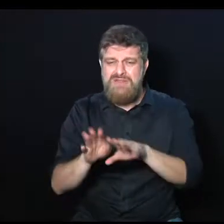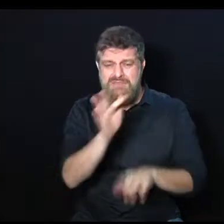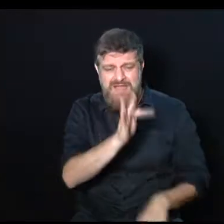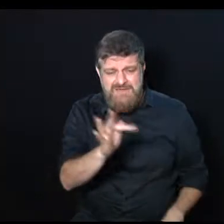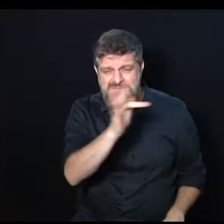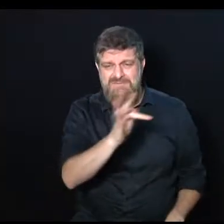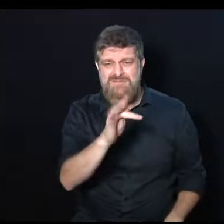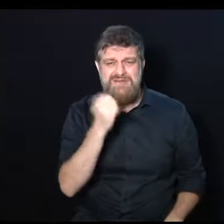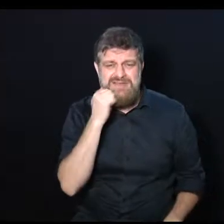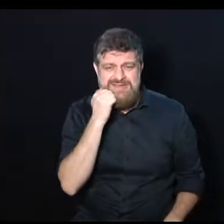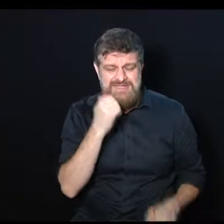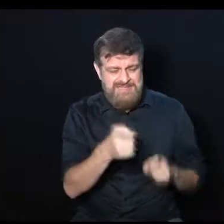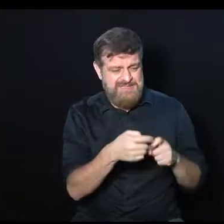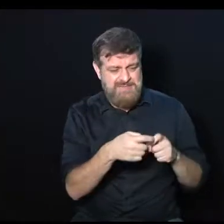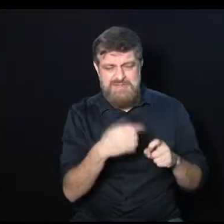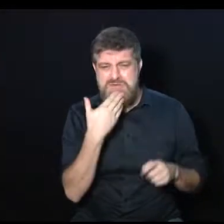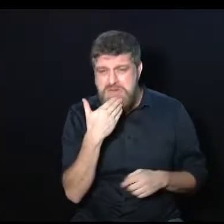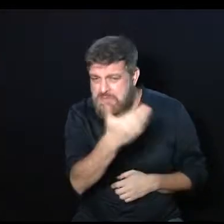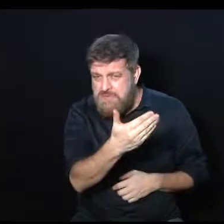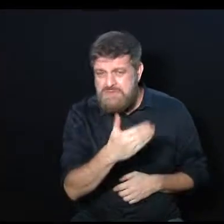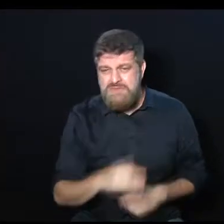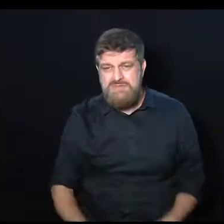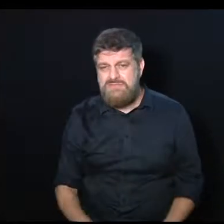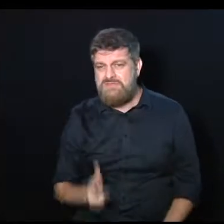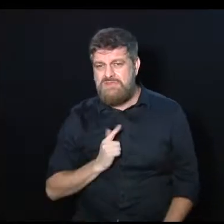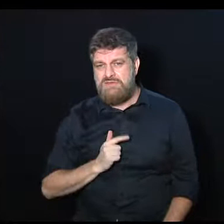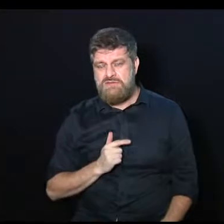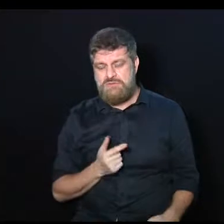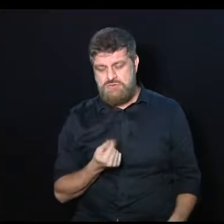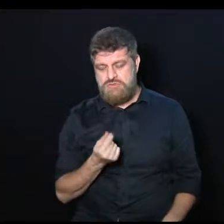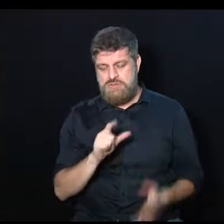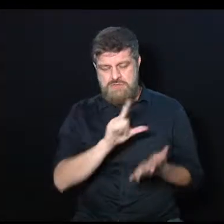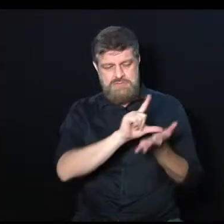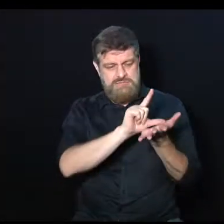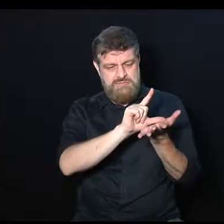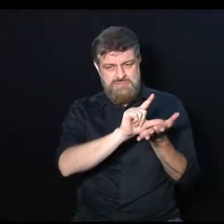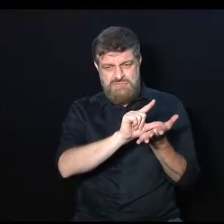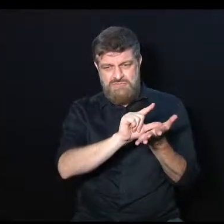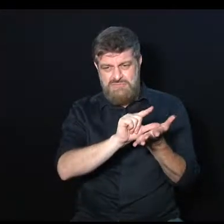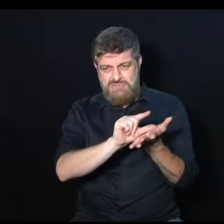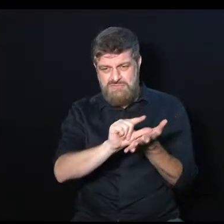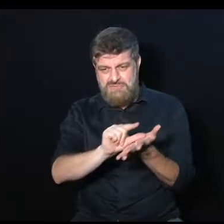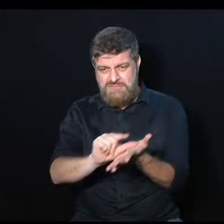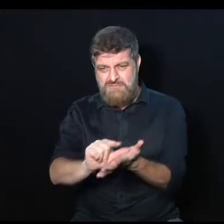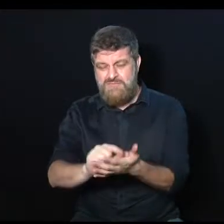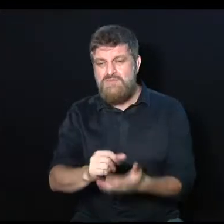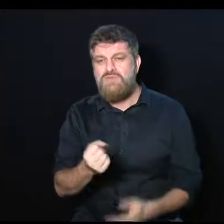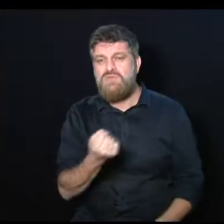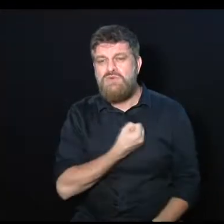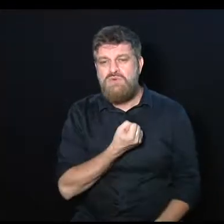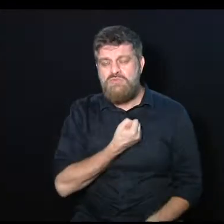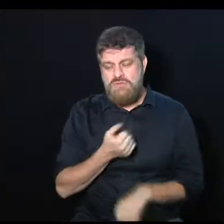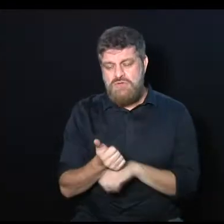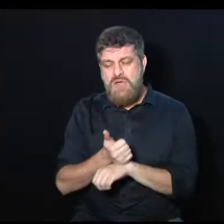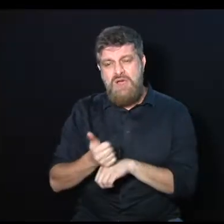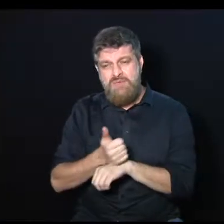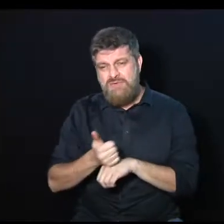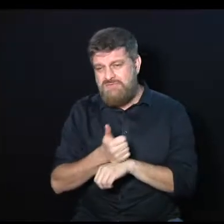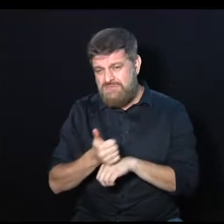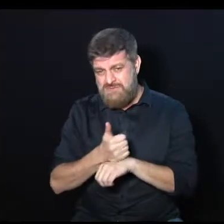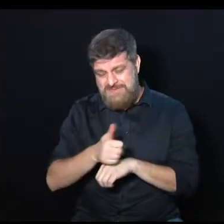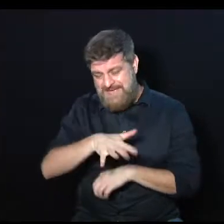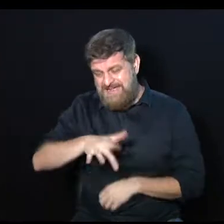ciências médicas, não tem, ao contrário, está encolhendo o número de profissionais de saúde, a universidade está em crise, ela não consegue